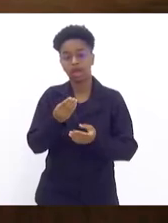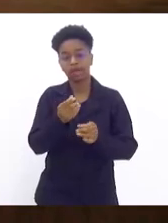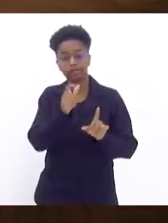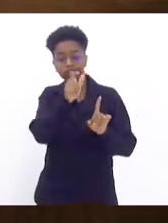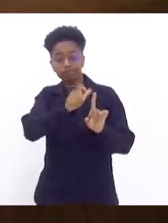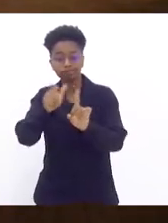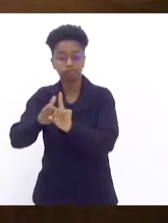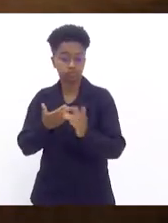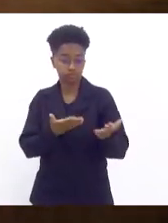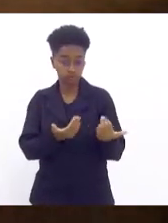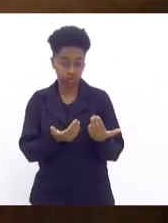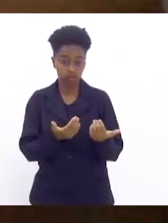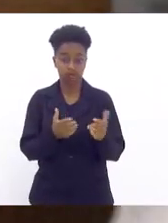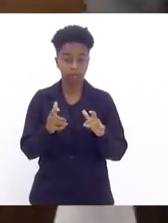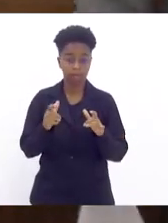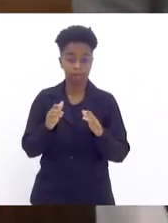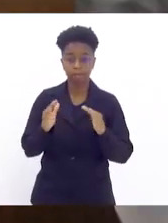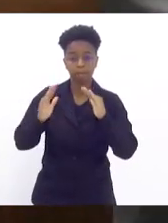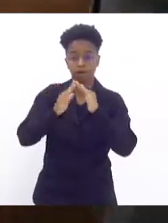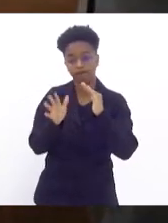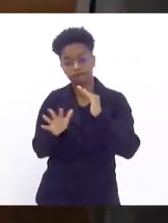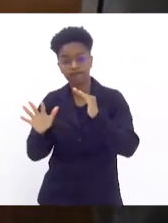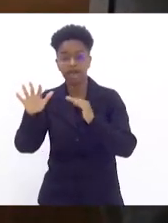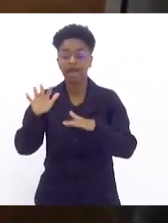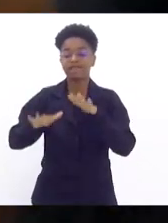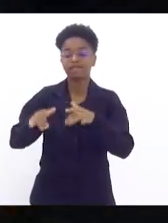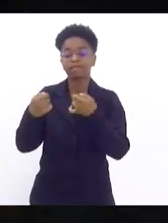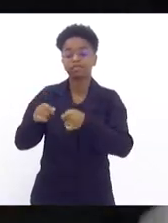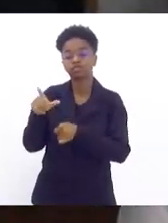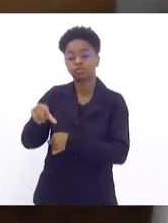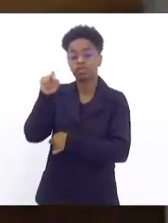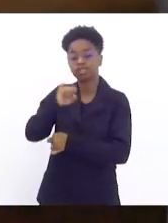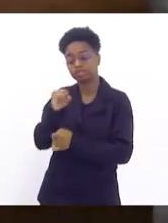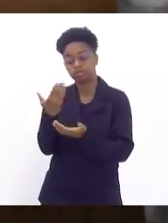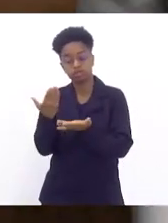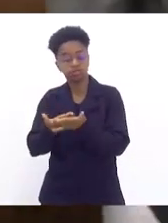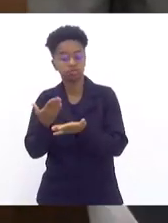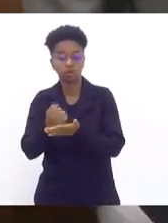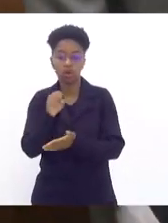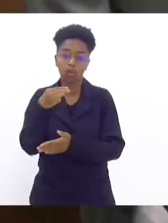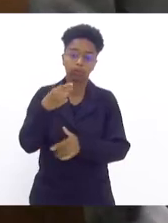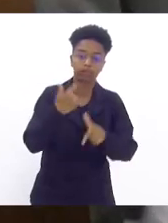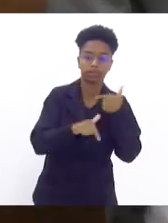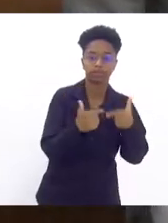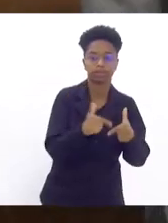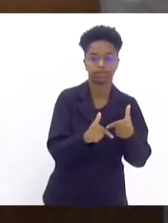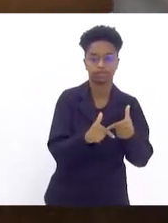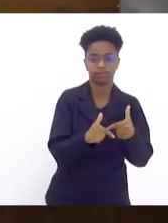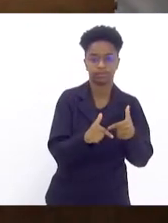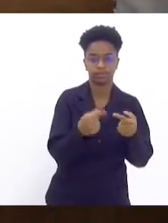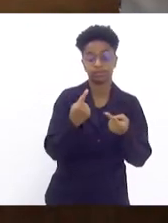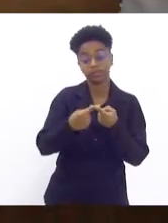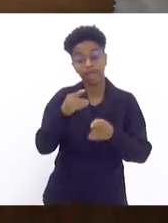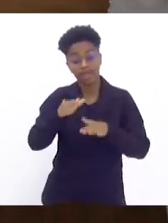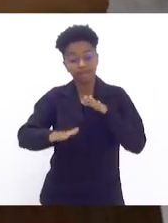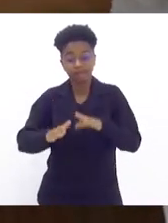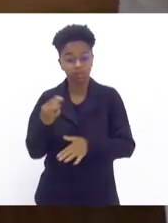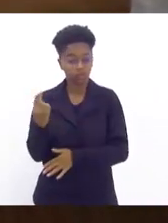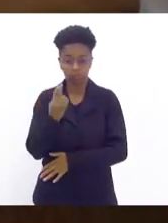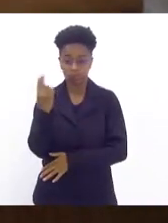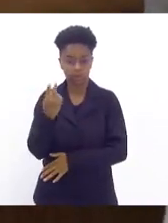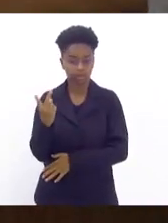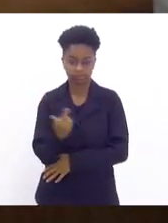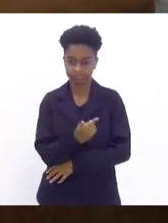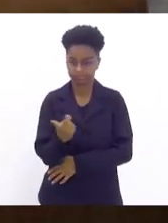um jovem negro muitas vezes tem que escolher entre estudar ou trabalhar porque muitas vezes não dá para fazer